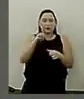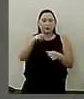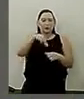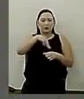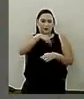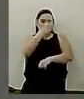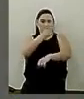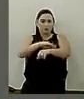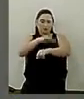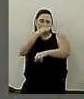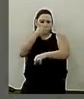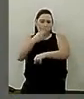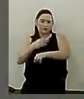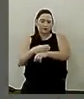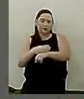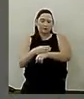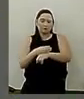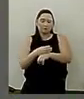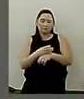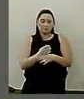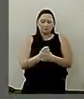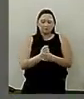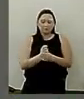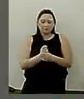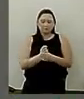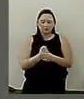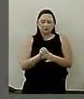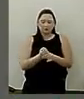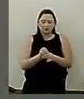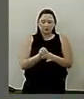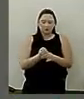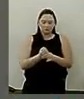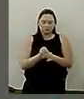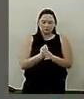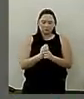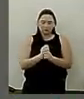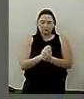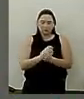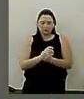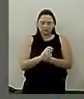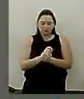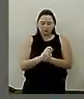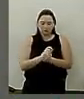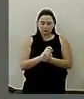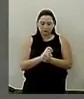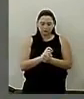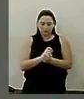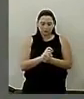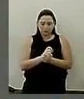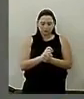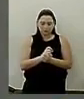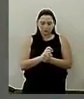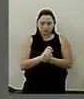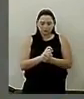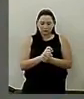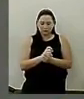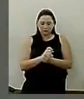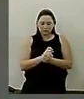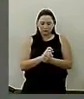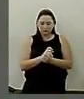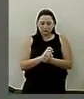costeira e as montanhas ali da região da Galiléia, indo em direção sul para a